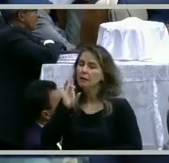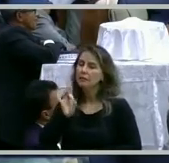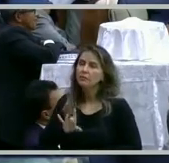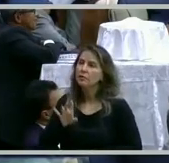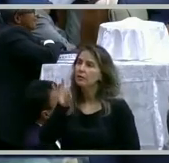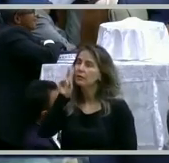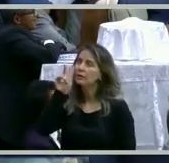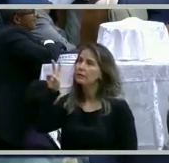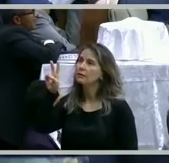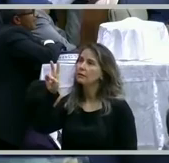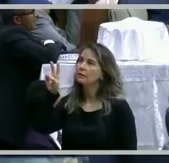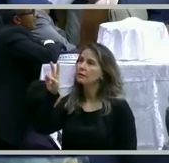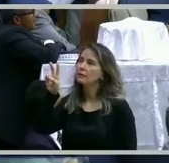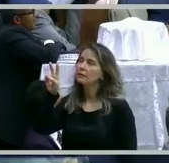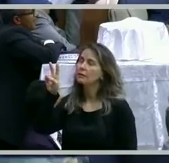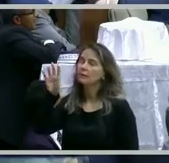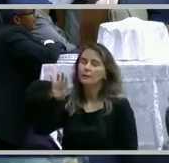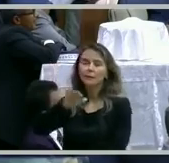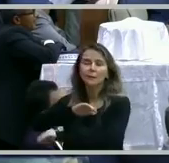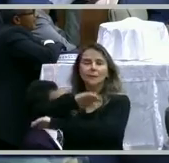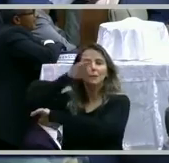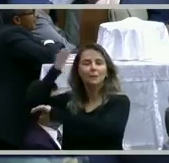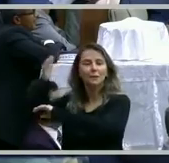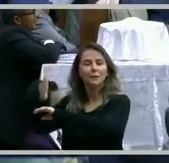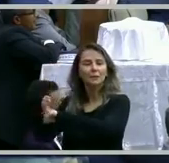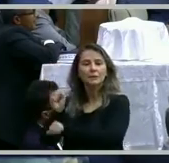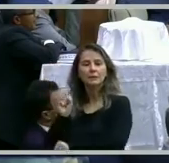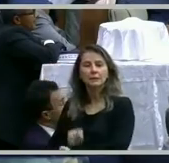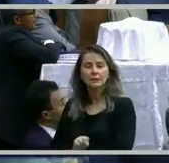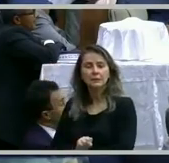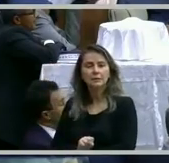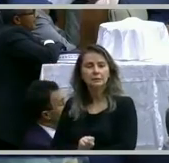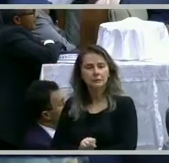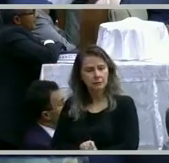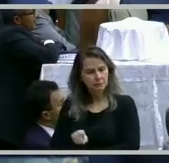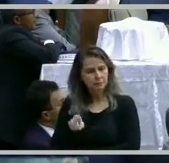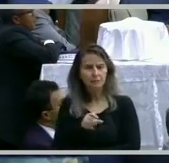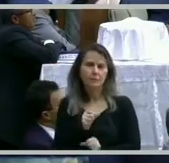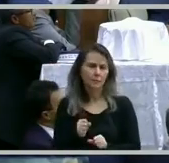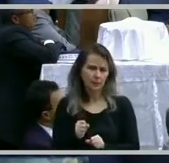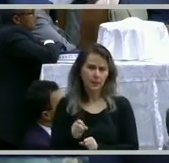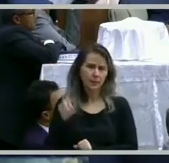olhando para os montes. Você pode até olhar os montes, porque eles existem.